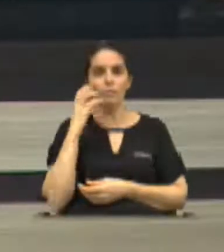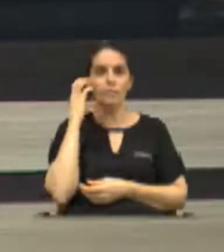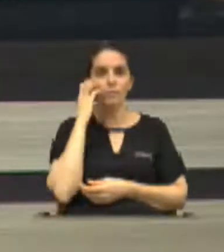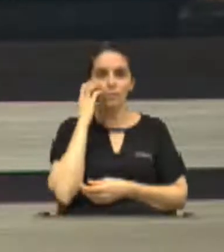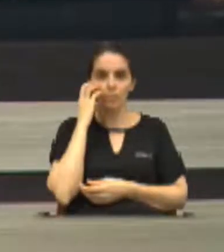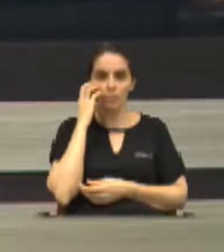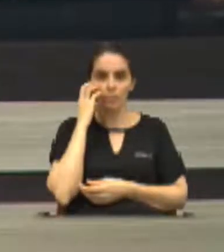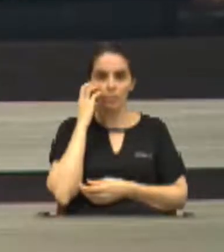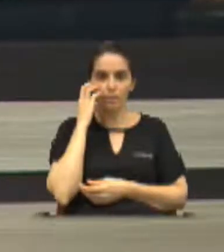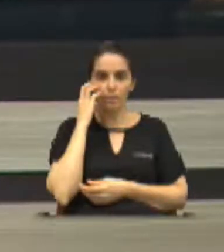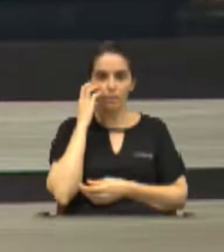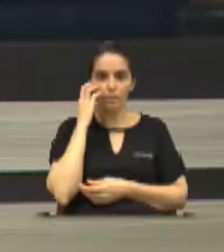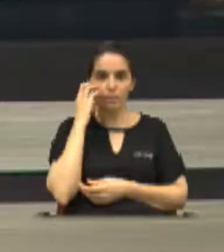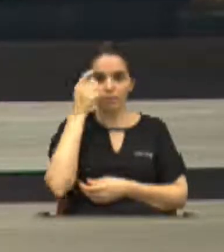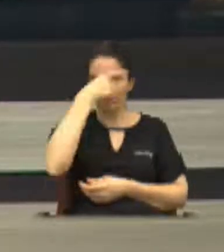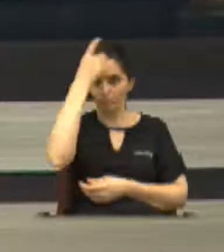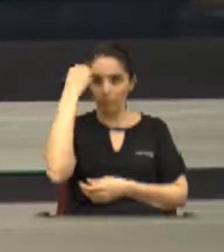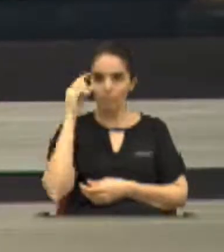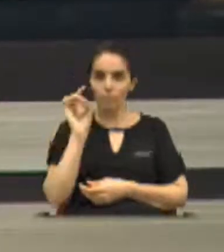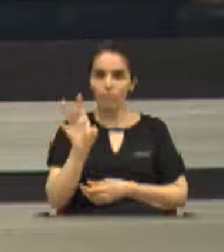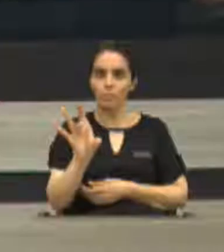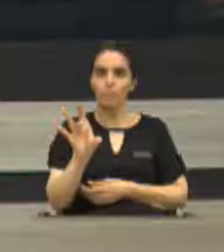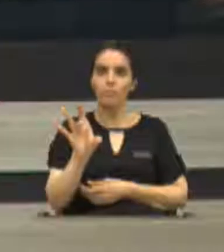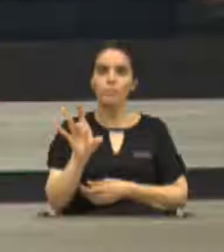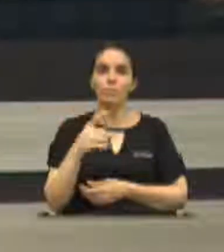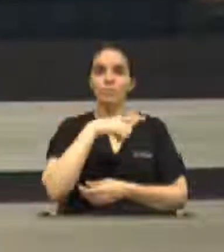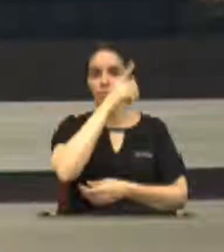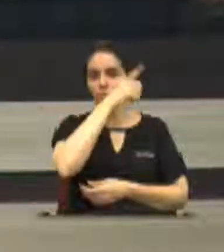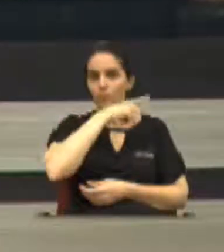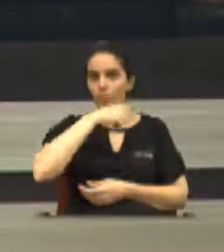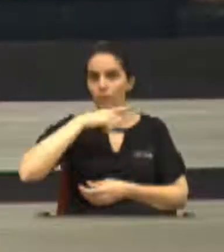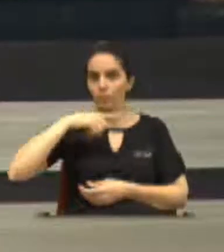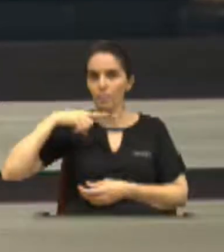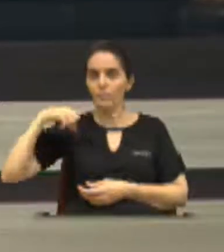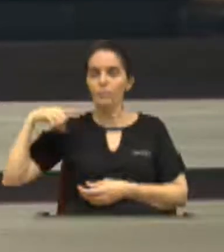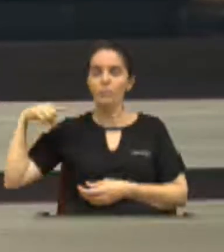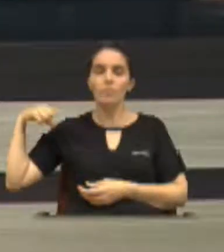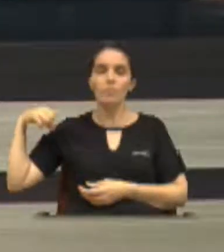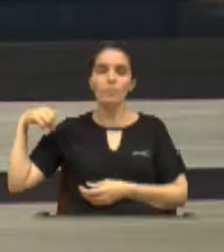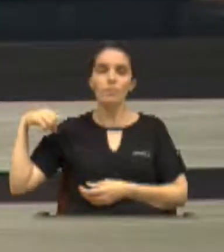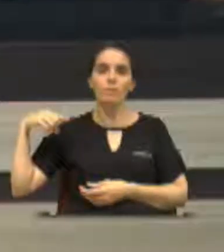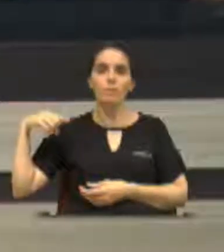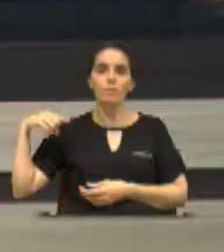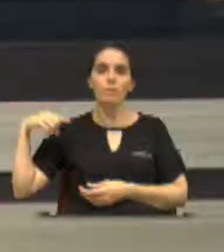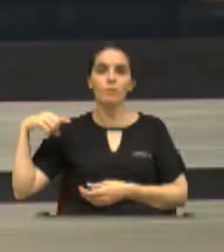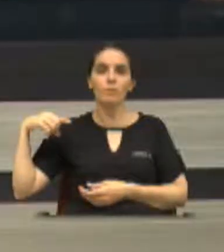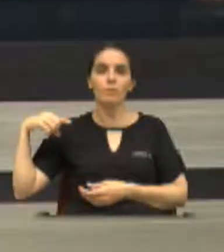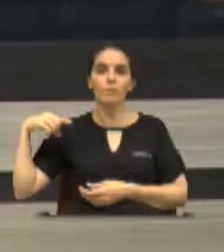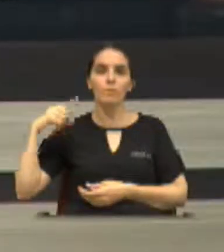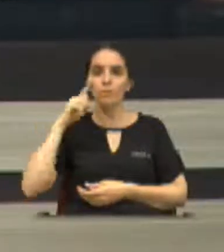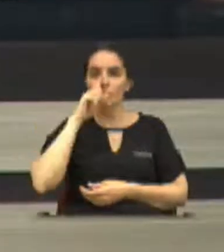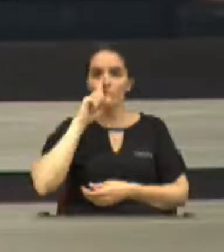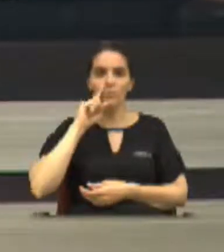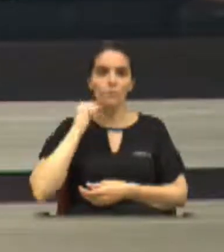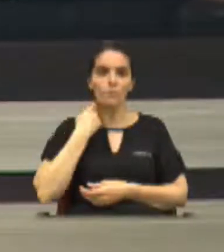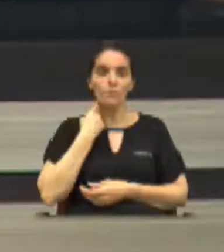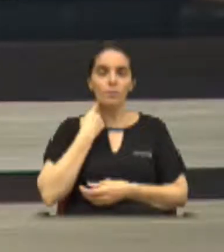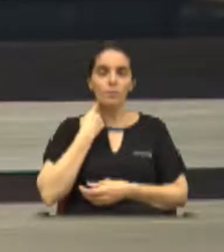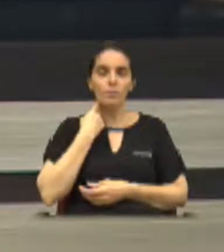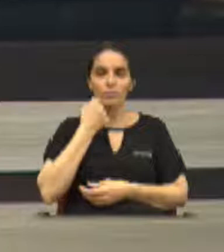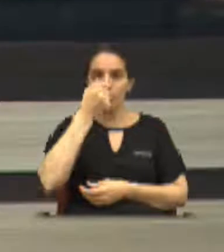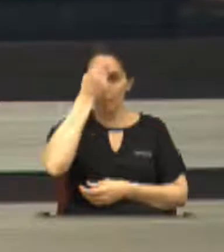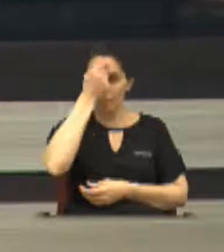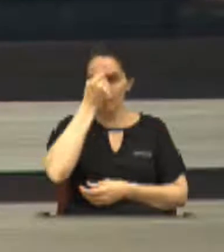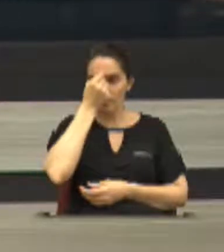Rossi, vereador Marco Antônio Xavier, vereadora Mayra Rosana Gama de Araújo Silva da Costa, vereador Nilton Santos, vereador Rafael